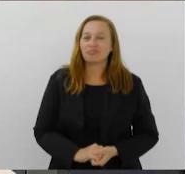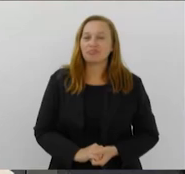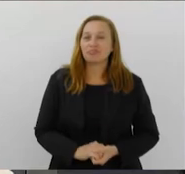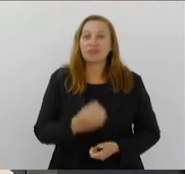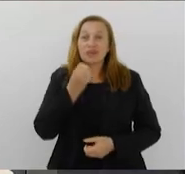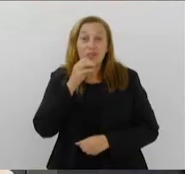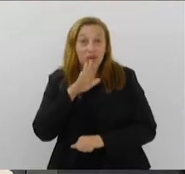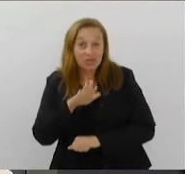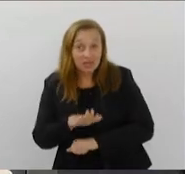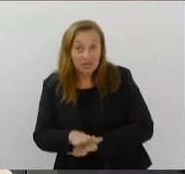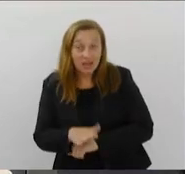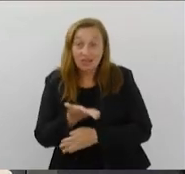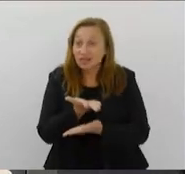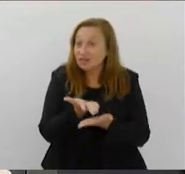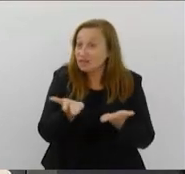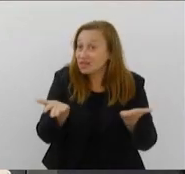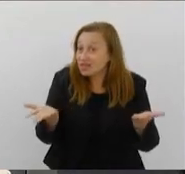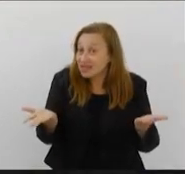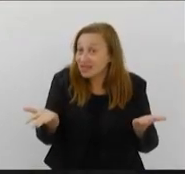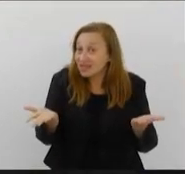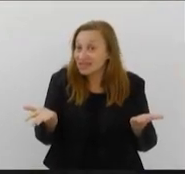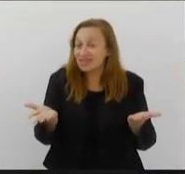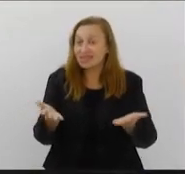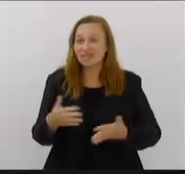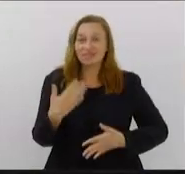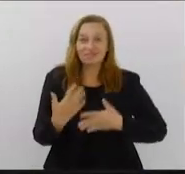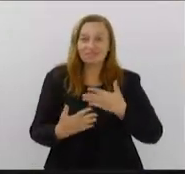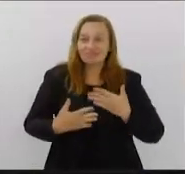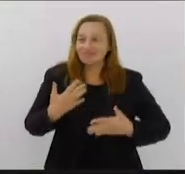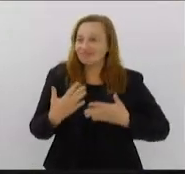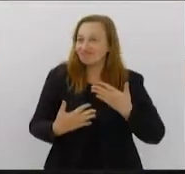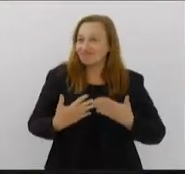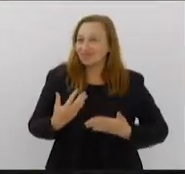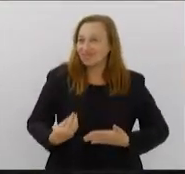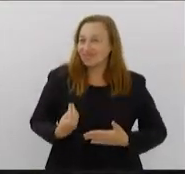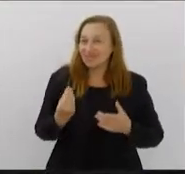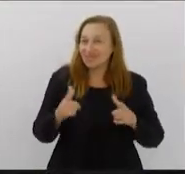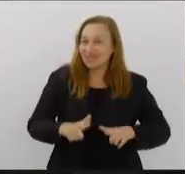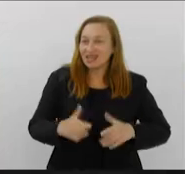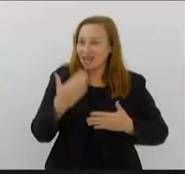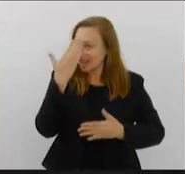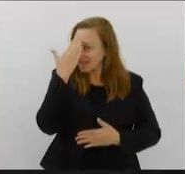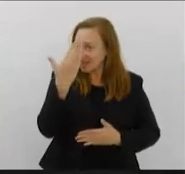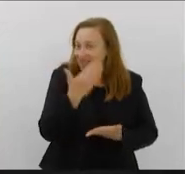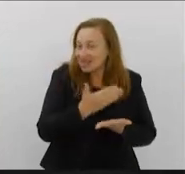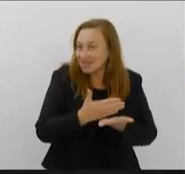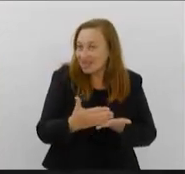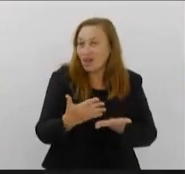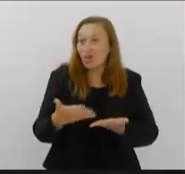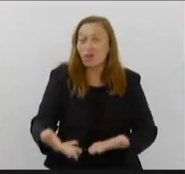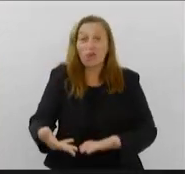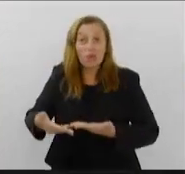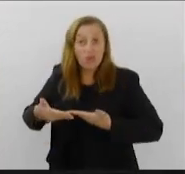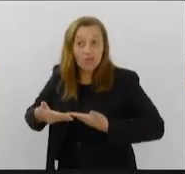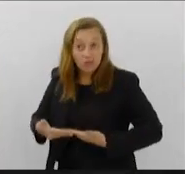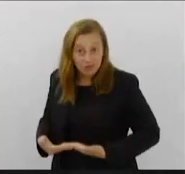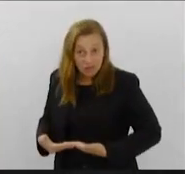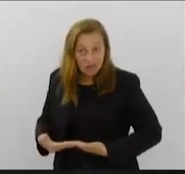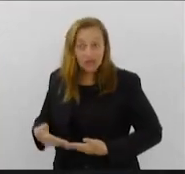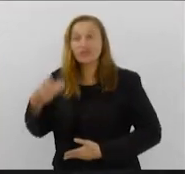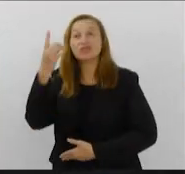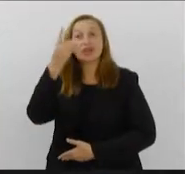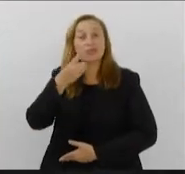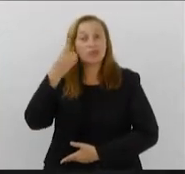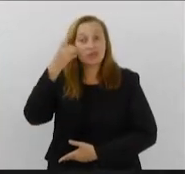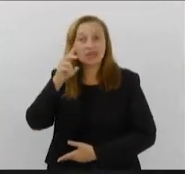Boa tarde a todas, todos e todes. É um prazer enorme estar aqui. Queria começar agradecendo o convite do